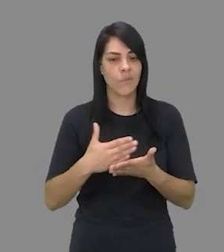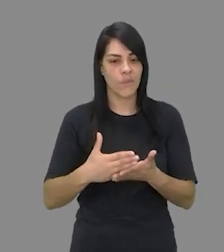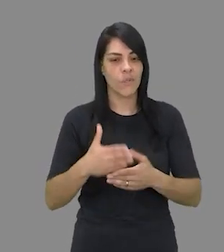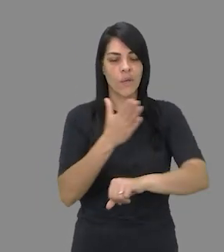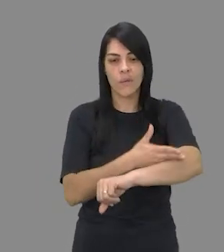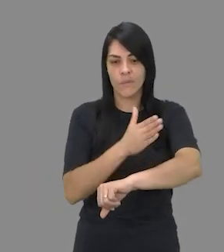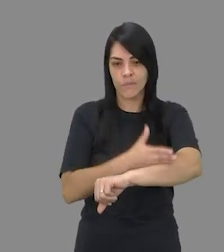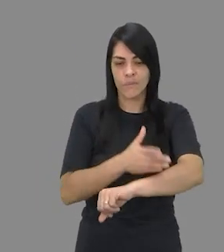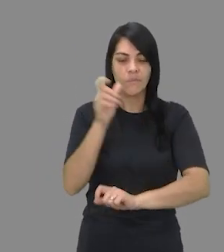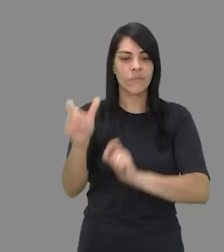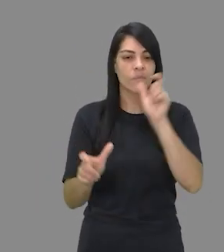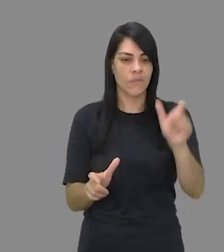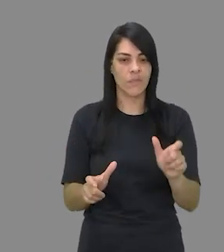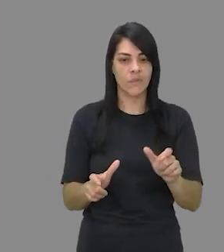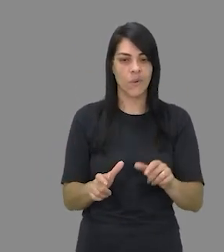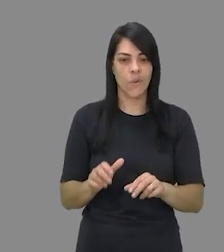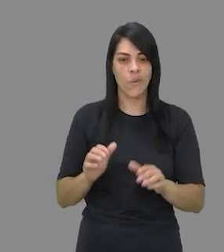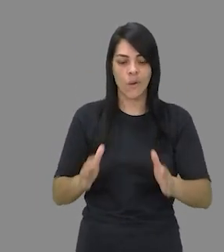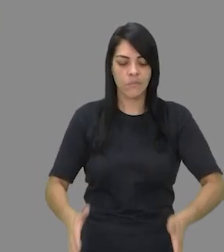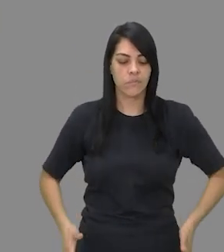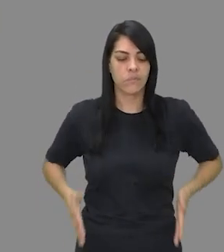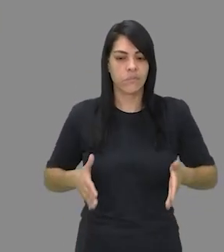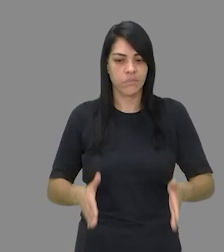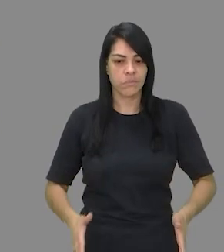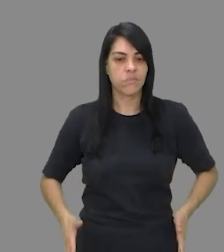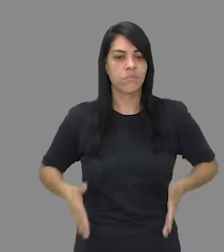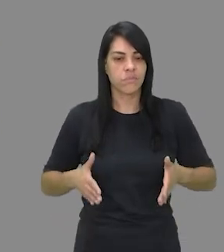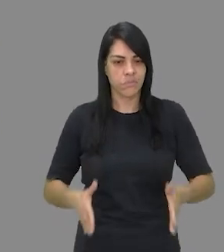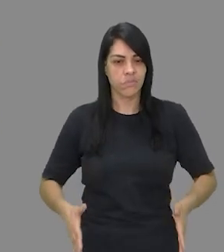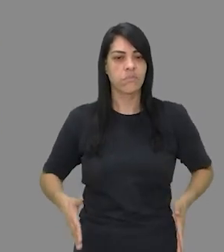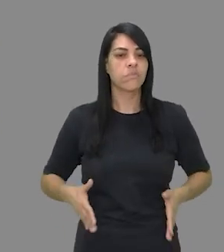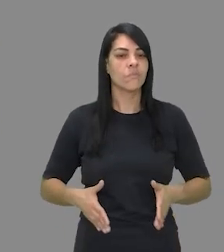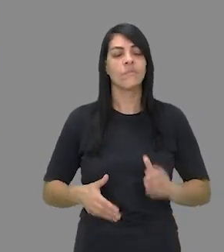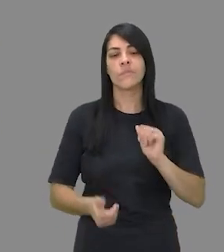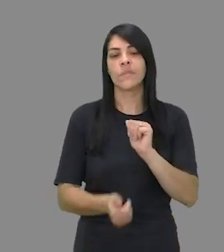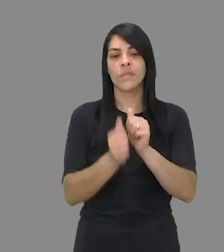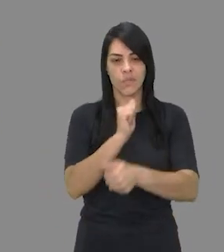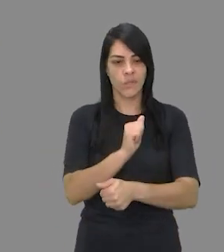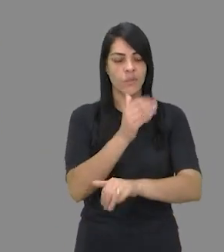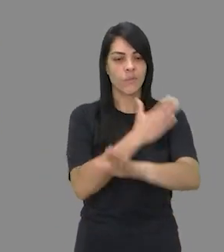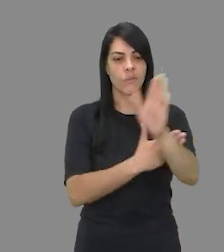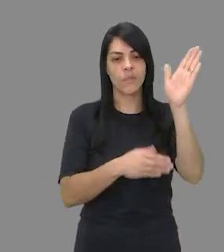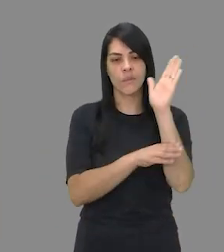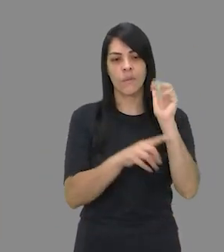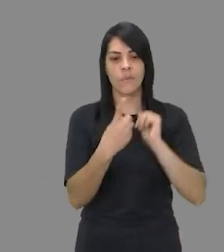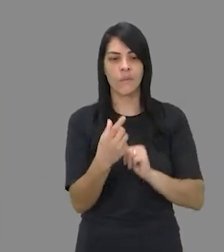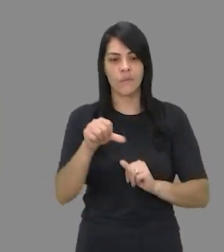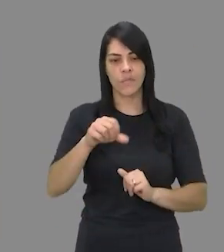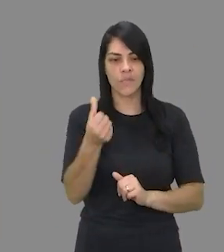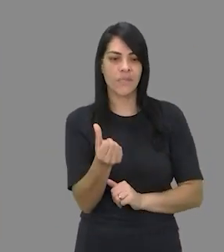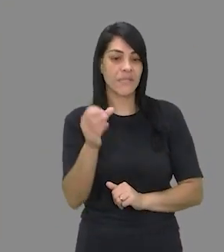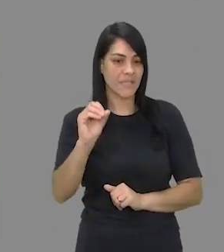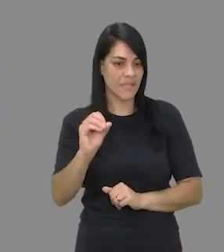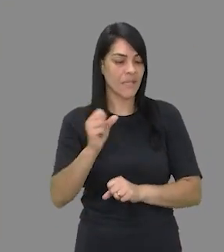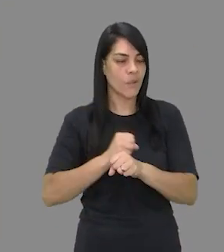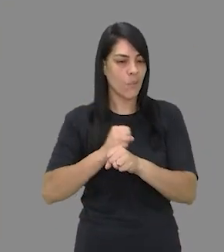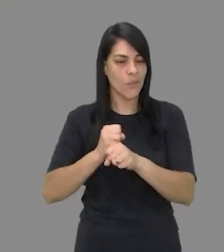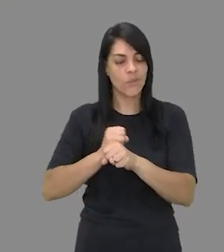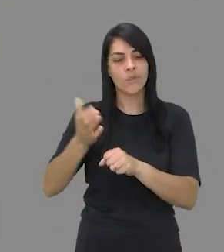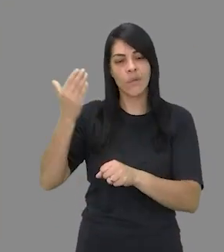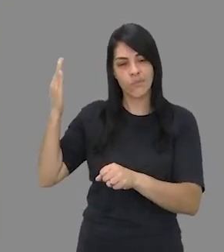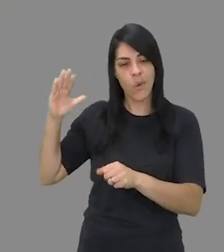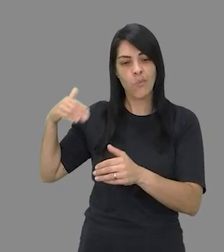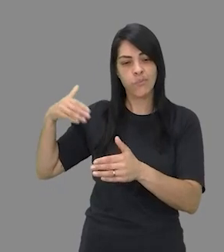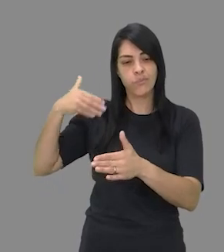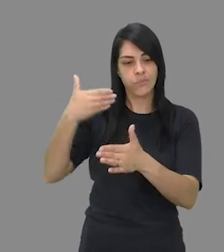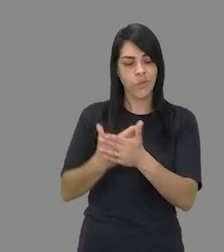com pessoas em cadeira de roda e os Jogos Paralímpicos em Roma em 1960. Então, há muitos anos já se